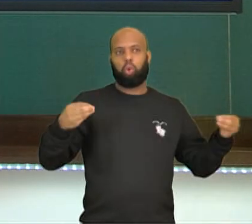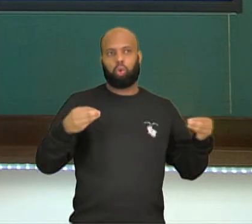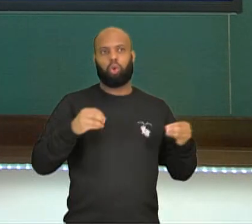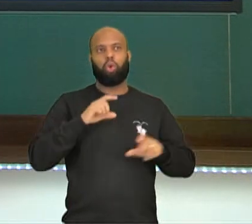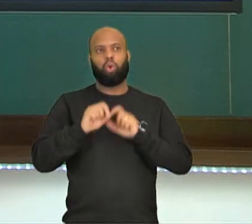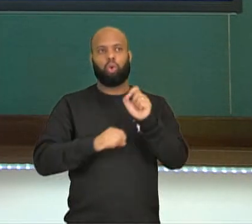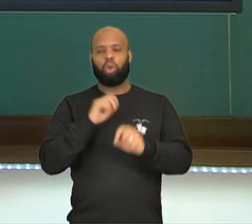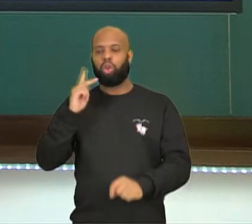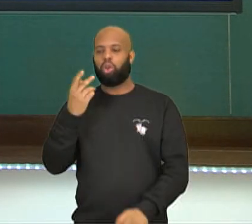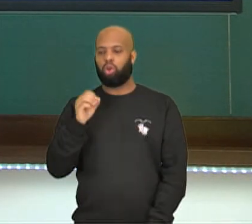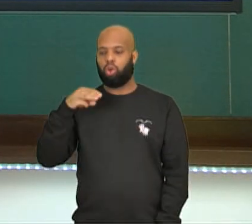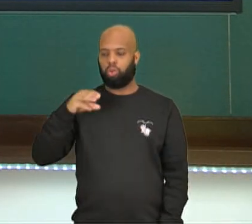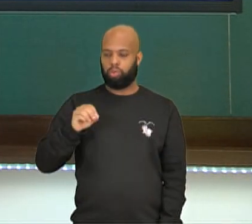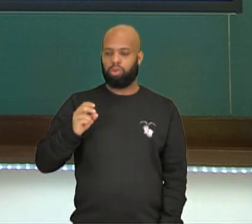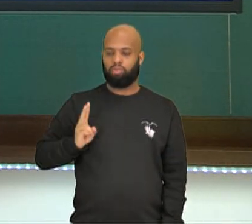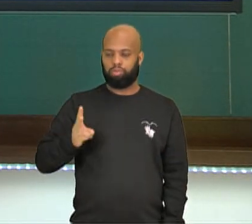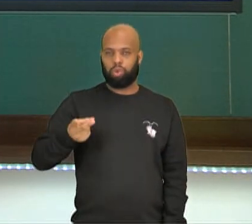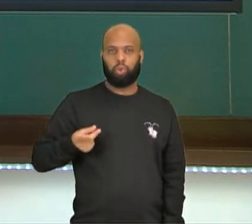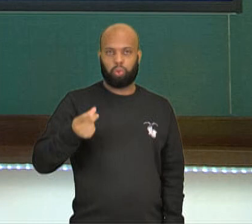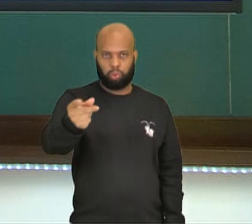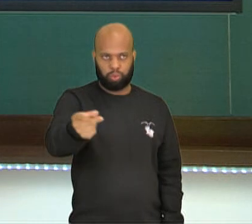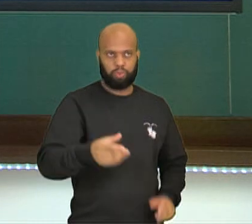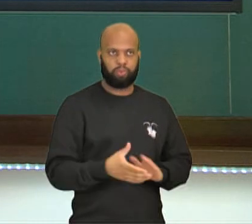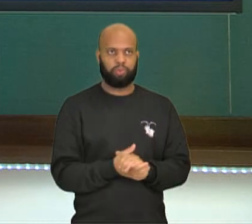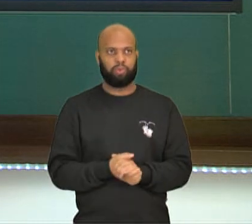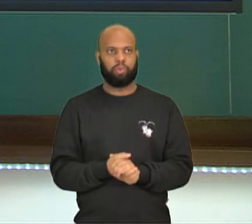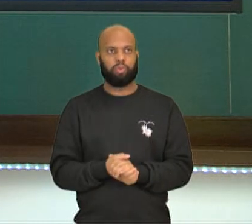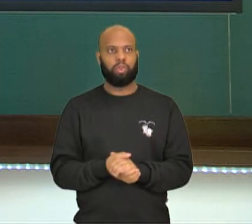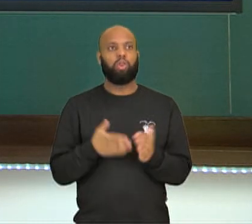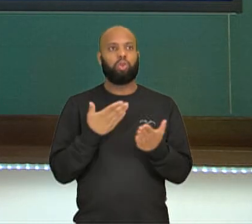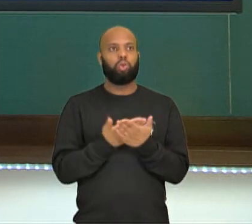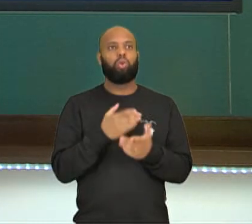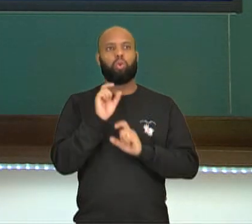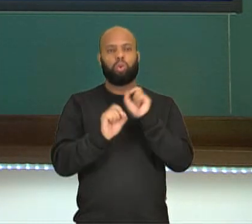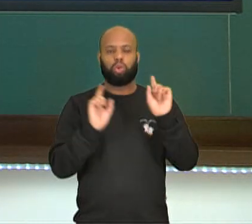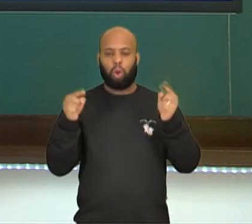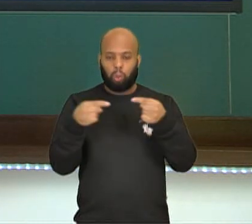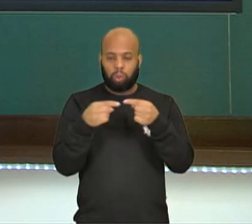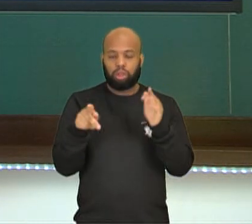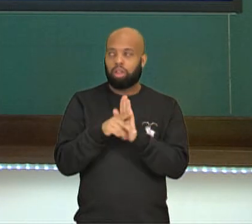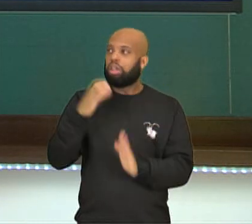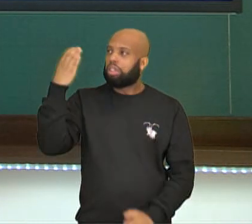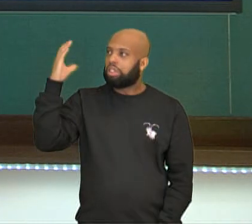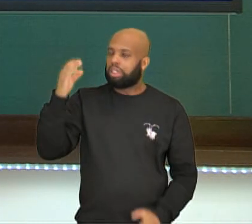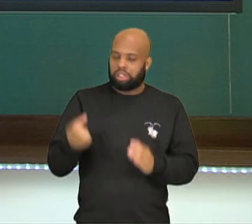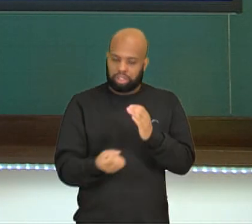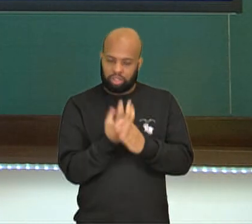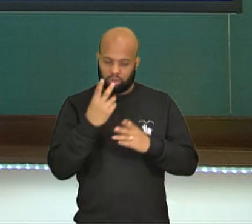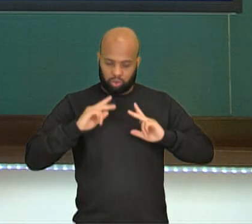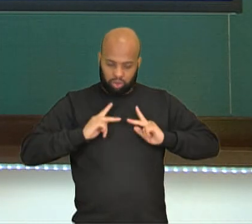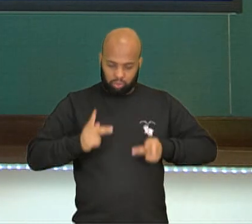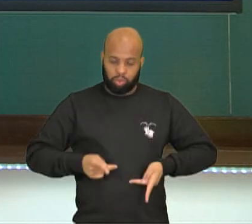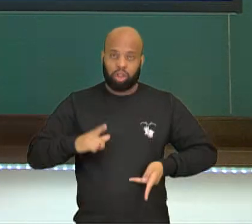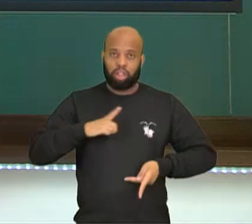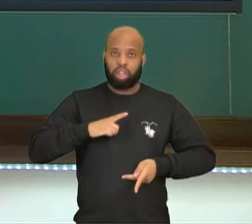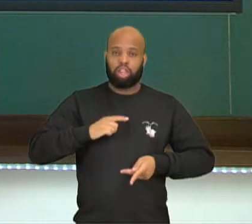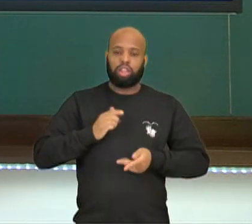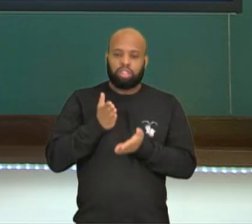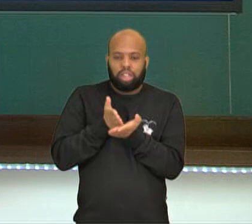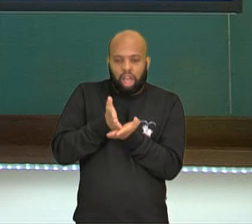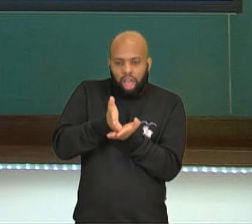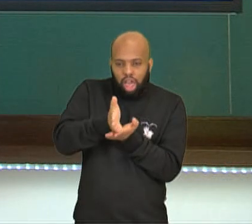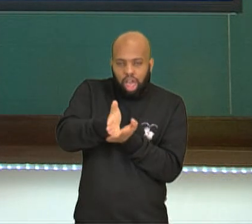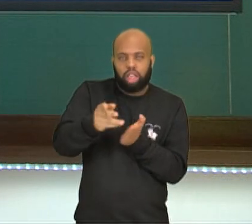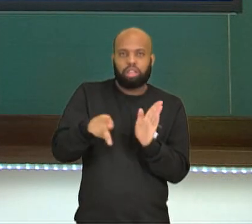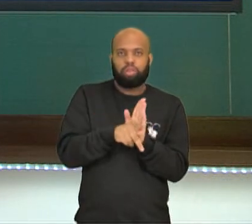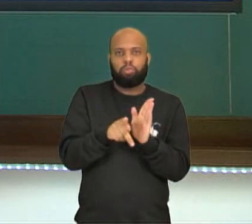a linha Homo permanece existindo. Estudamos que, de acordo com a ciência, o surgimento dos seres humanos seguiu uma linha cronológica muito